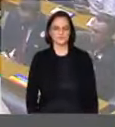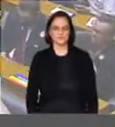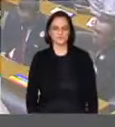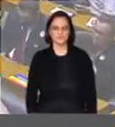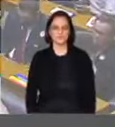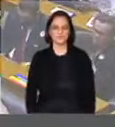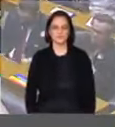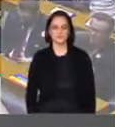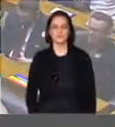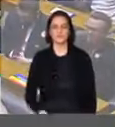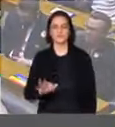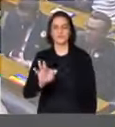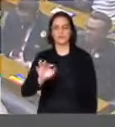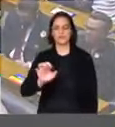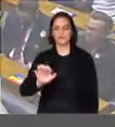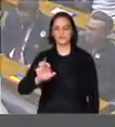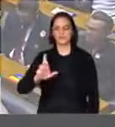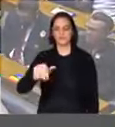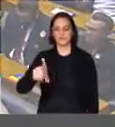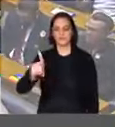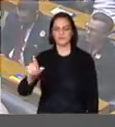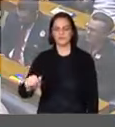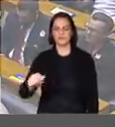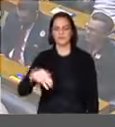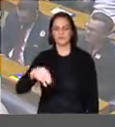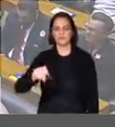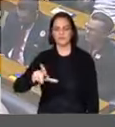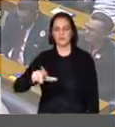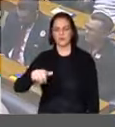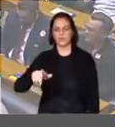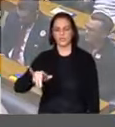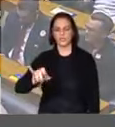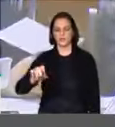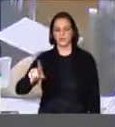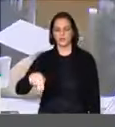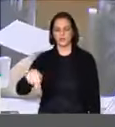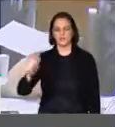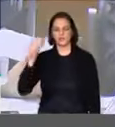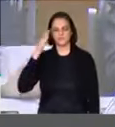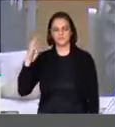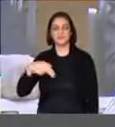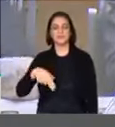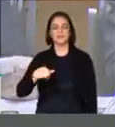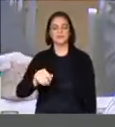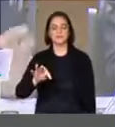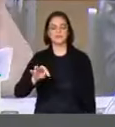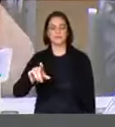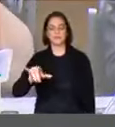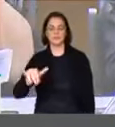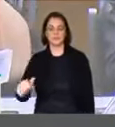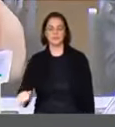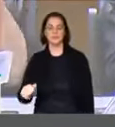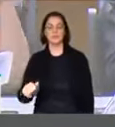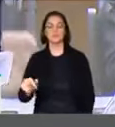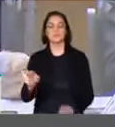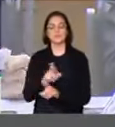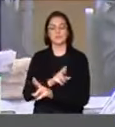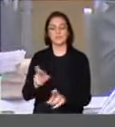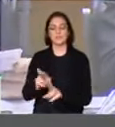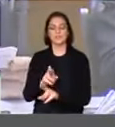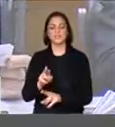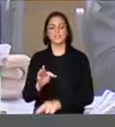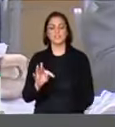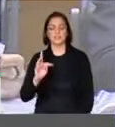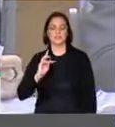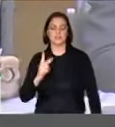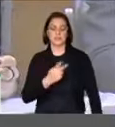Obrigada, deputada Fernanda Melchiona. Agradecer a presença da Natália Vasconcelos, da Rede Trans, do